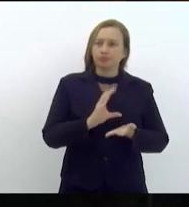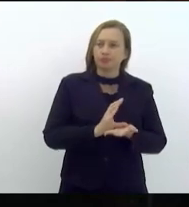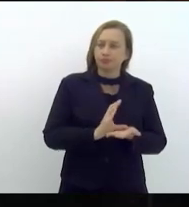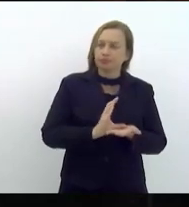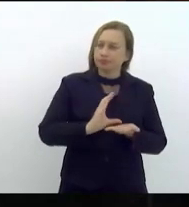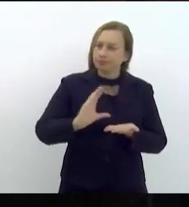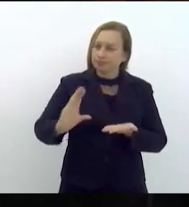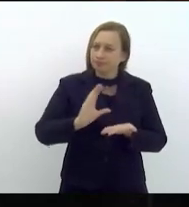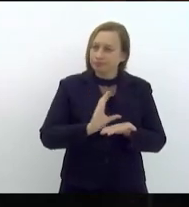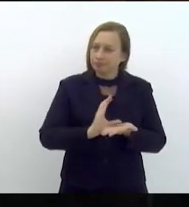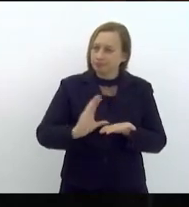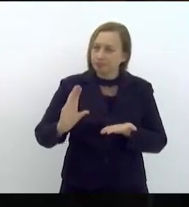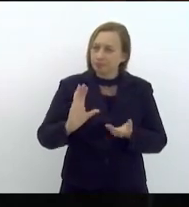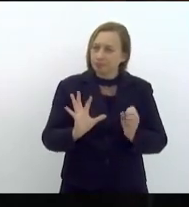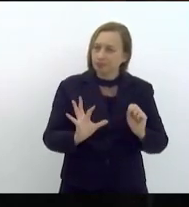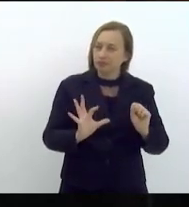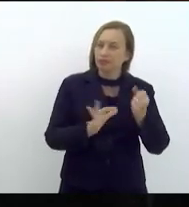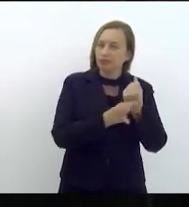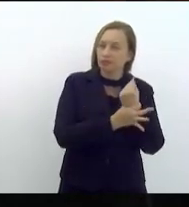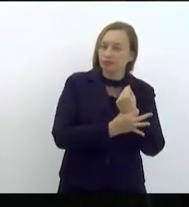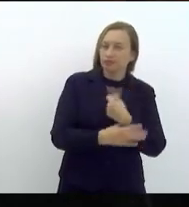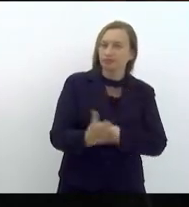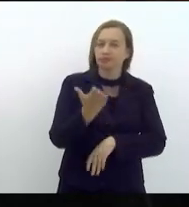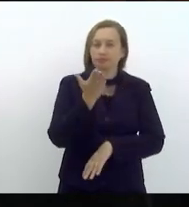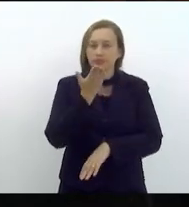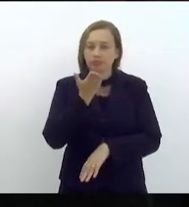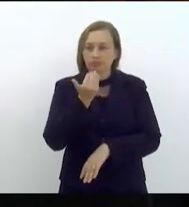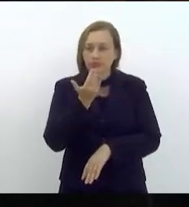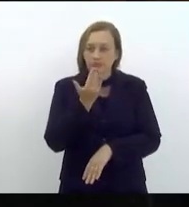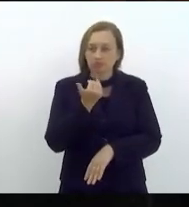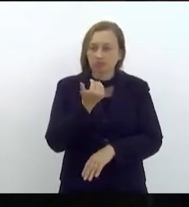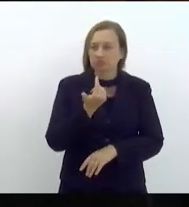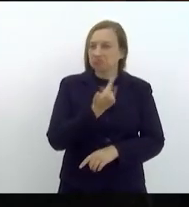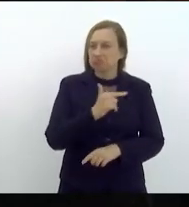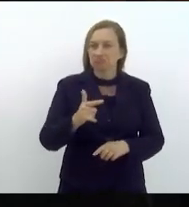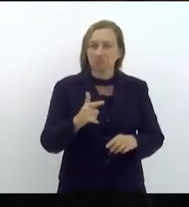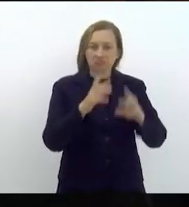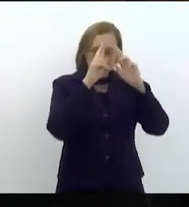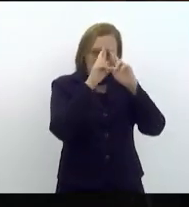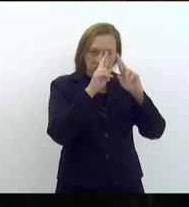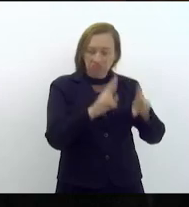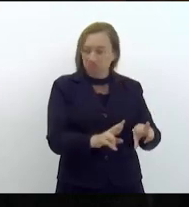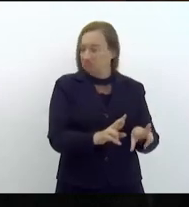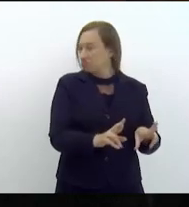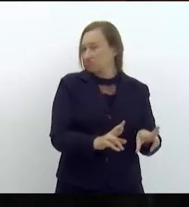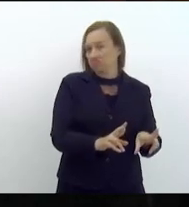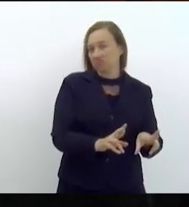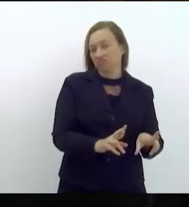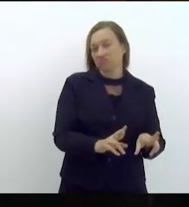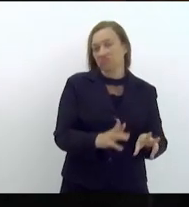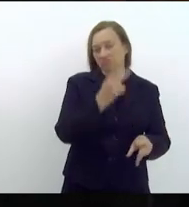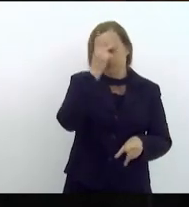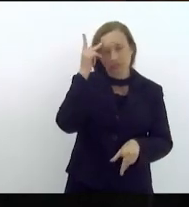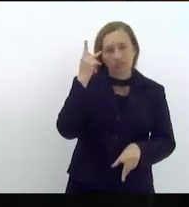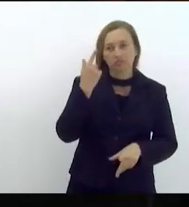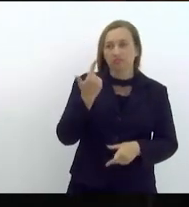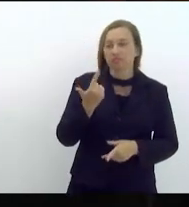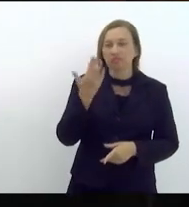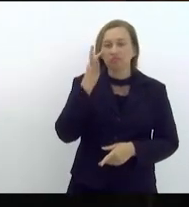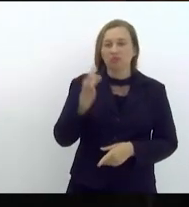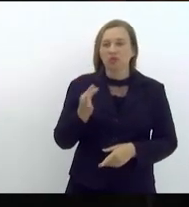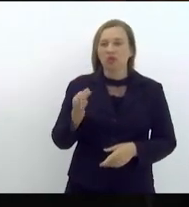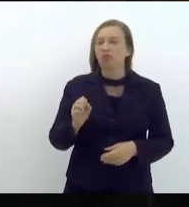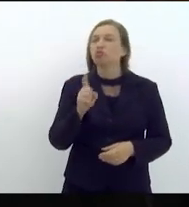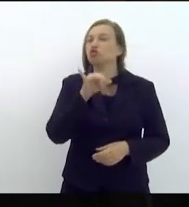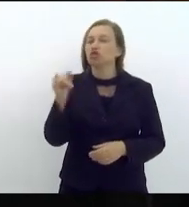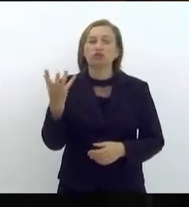que deveria garantir comida na mesa não ter o mínimo de respeito com seus beneficiários os beneficiários não sabem quando vão